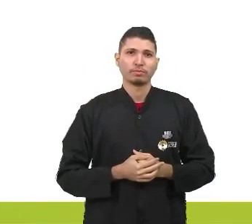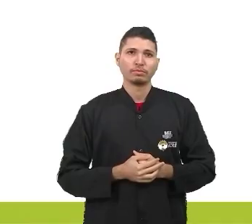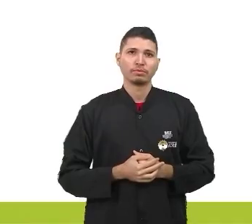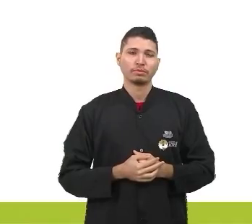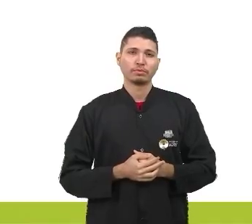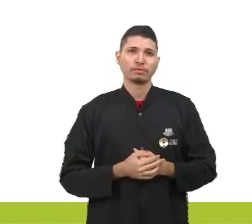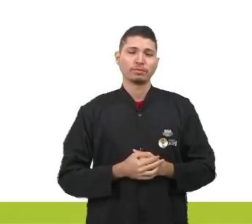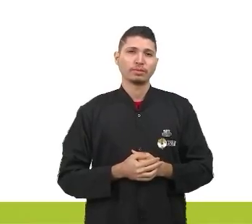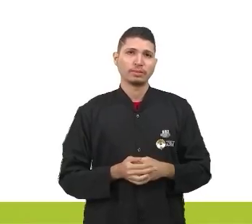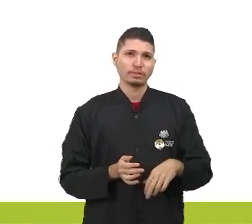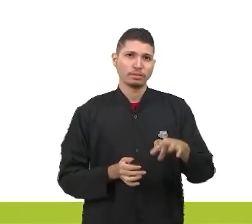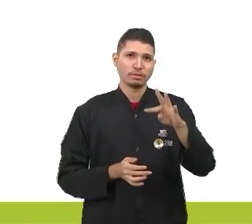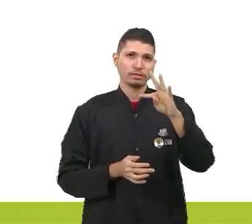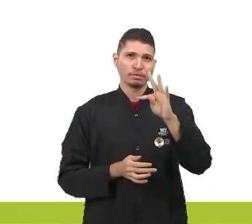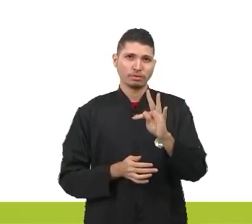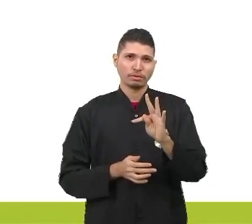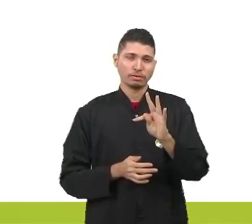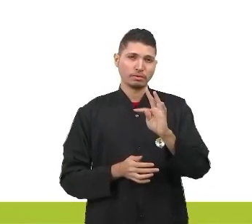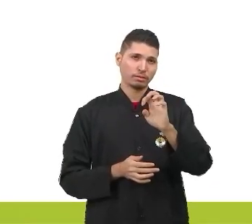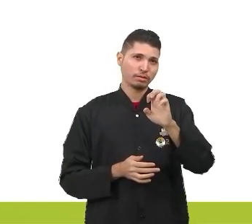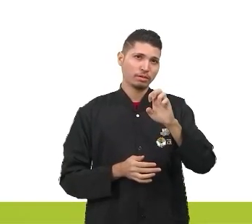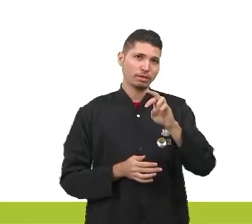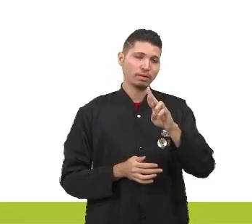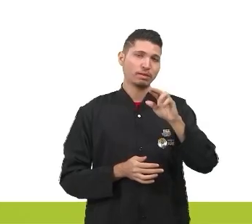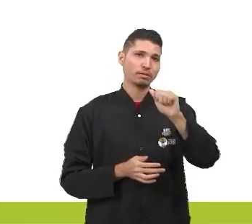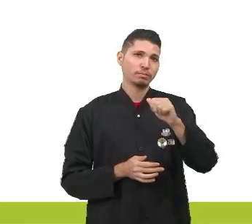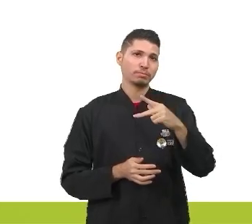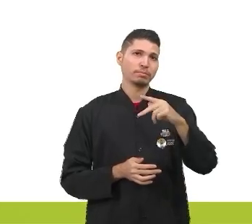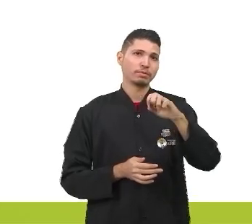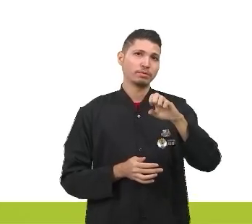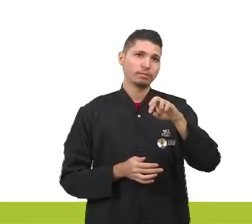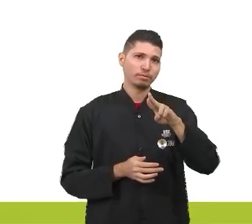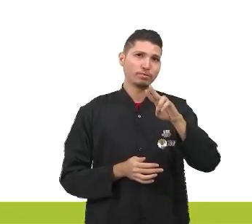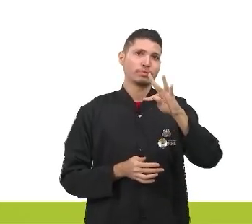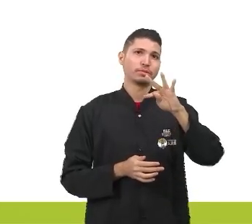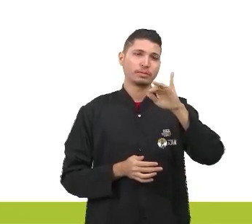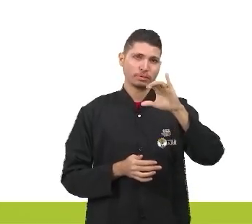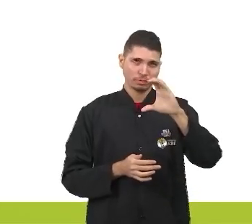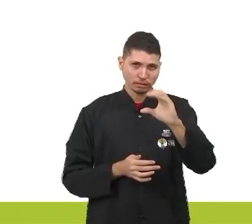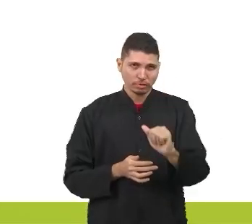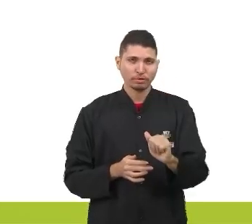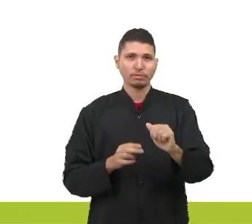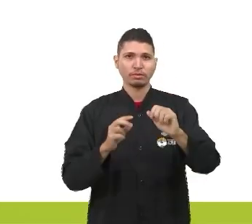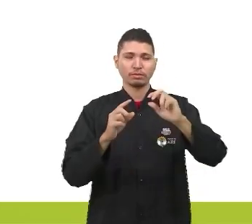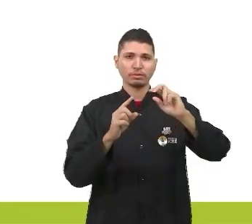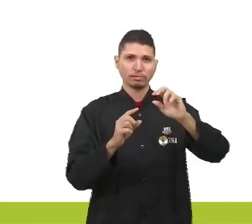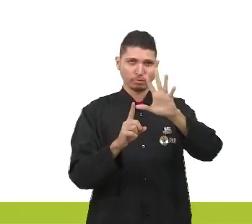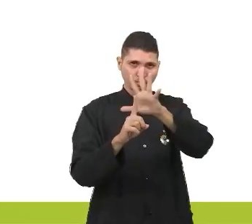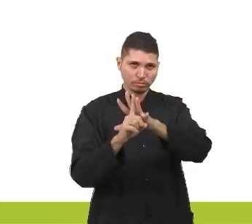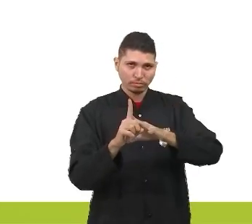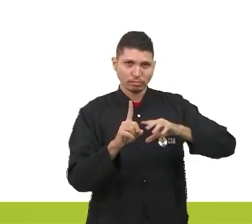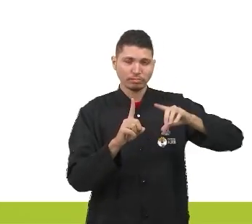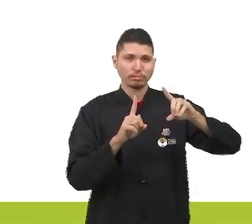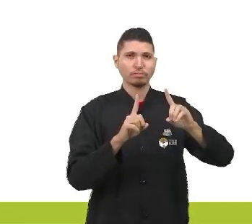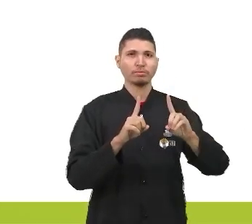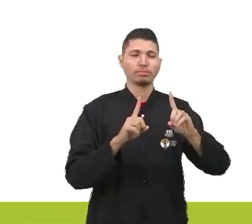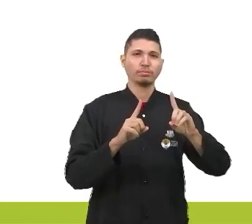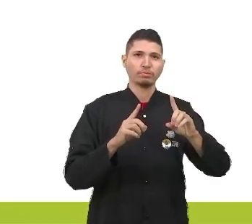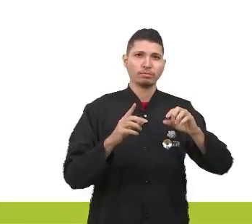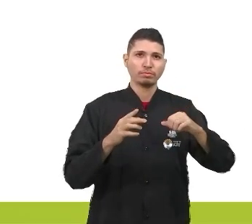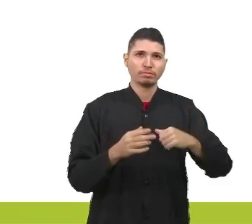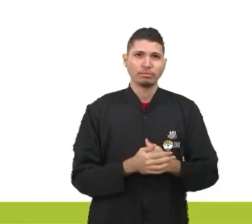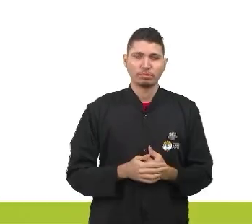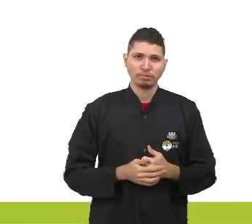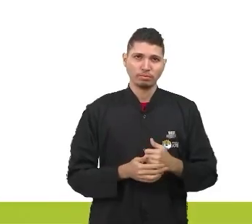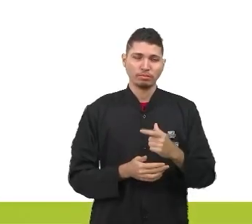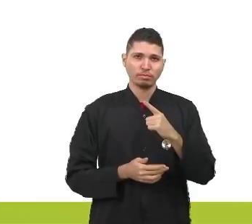clonagem terapêutica é quando uma célula ela recebe o material genético de outra